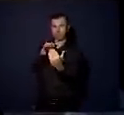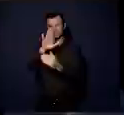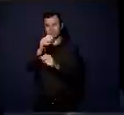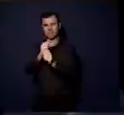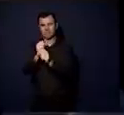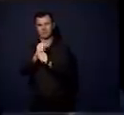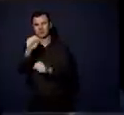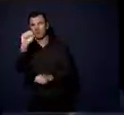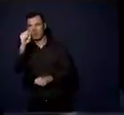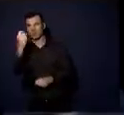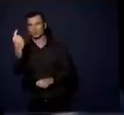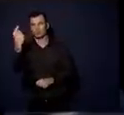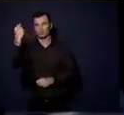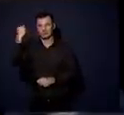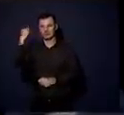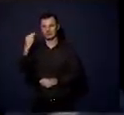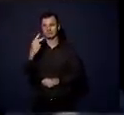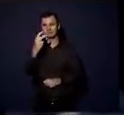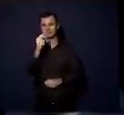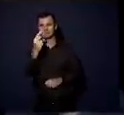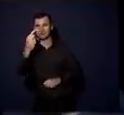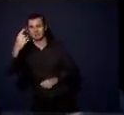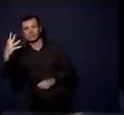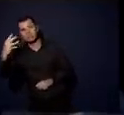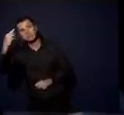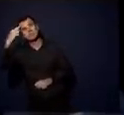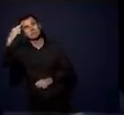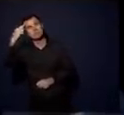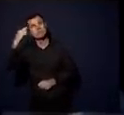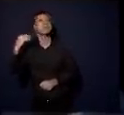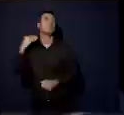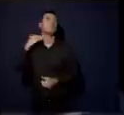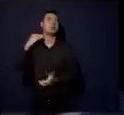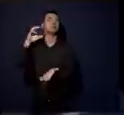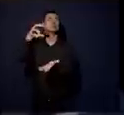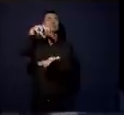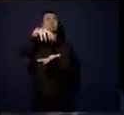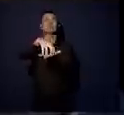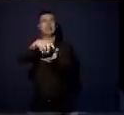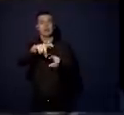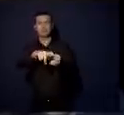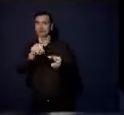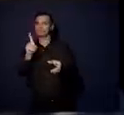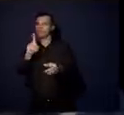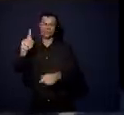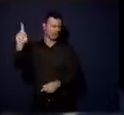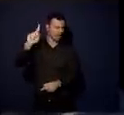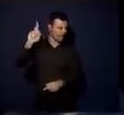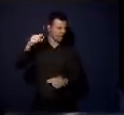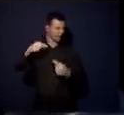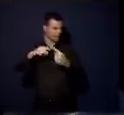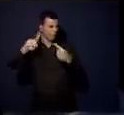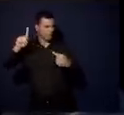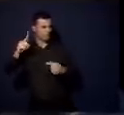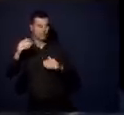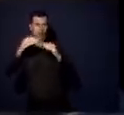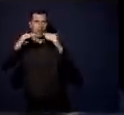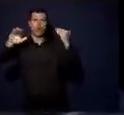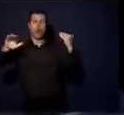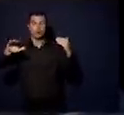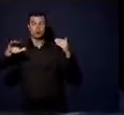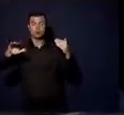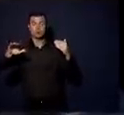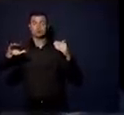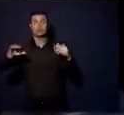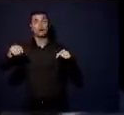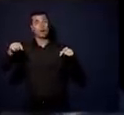anos atrás 2014 falar independência do Banco Central era um tema quase proibido hoje não as pessoas já olham o